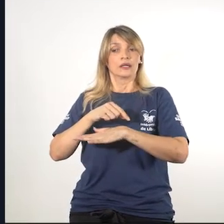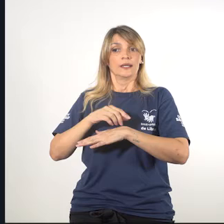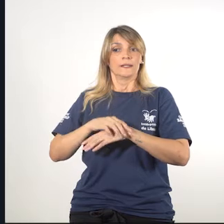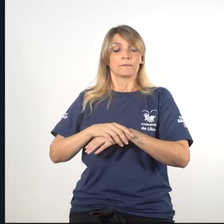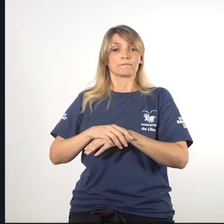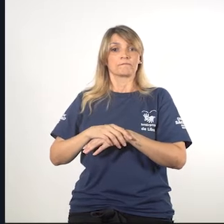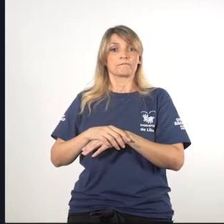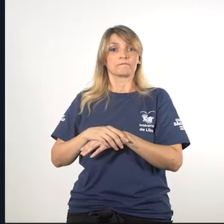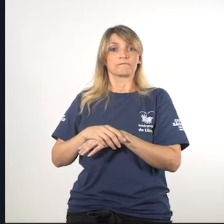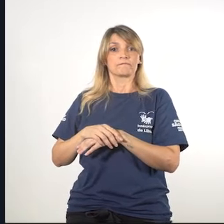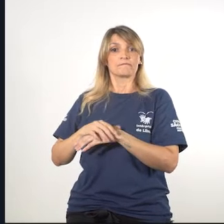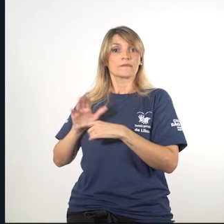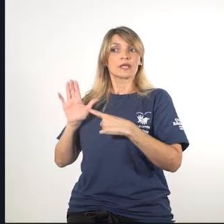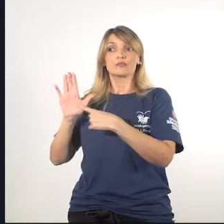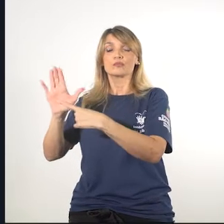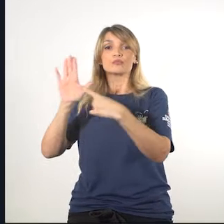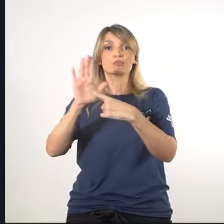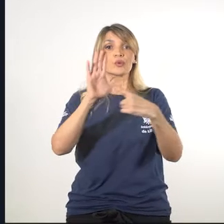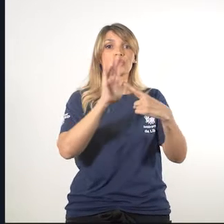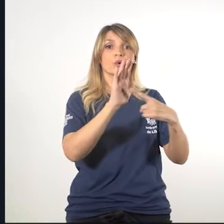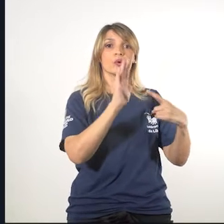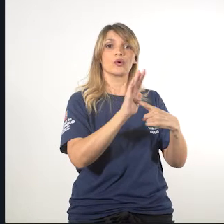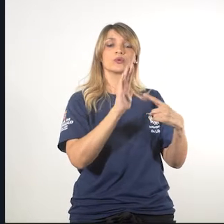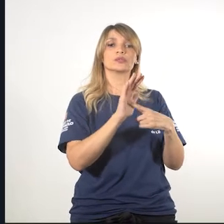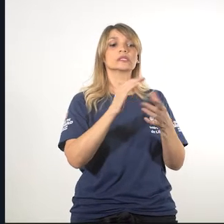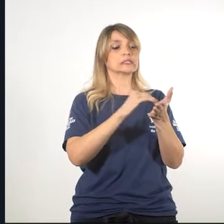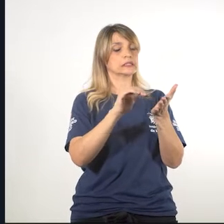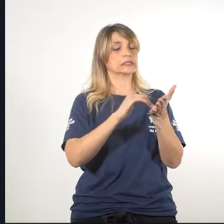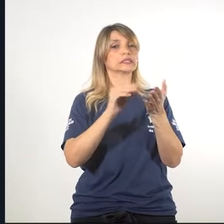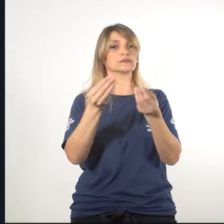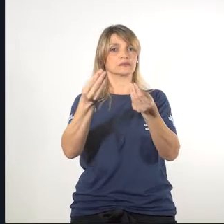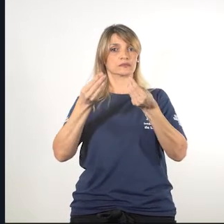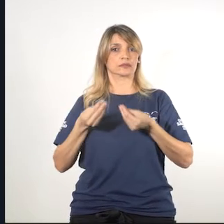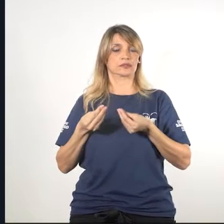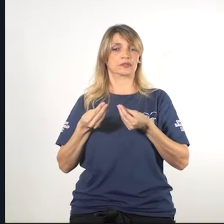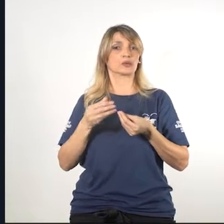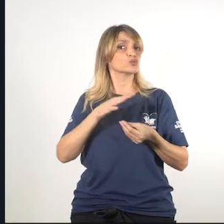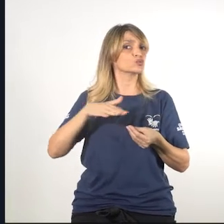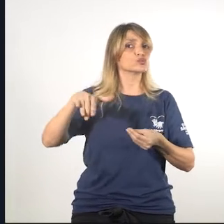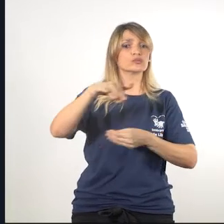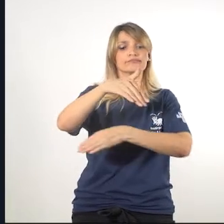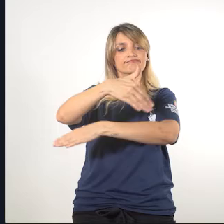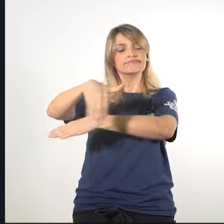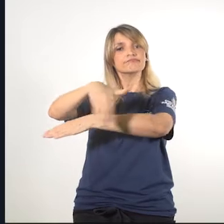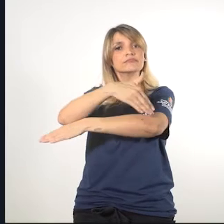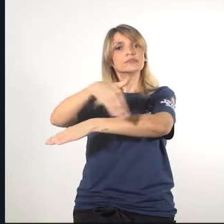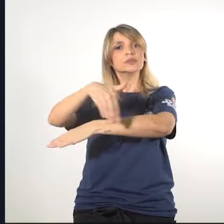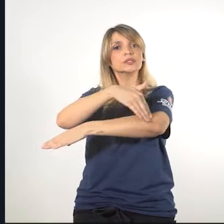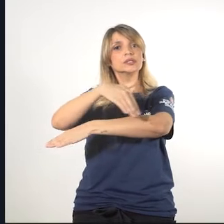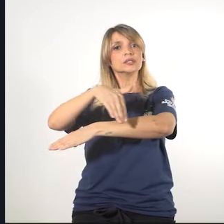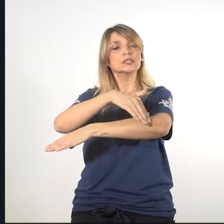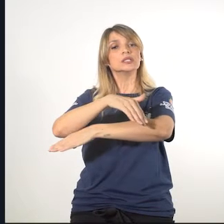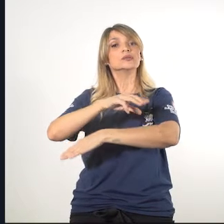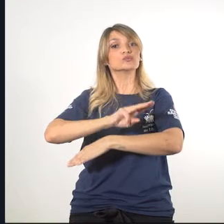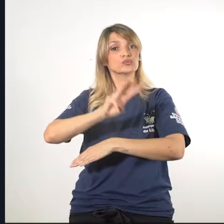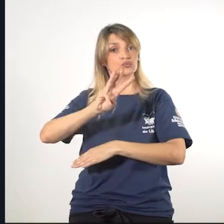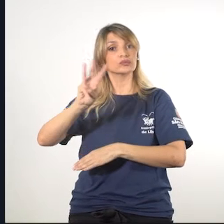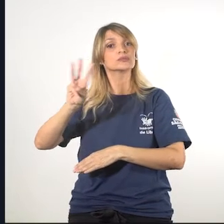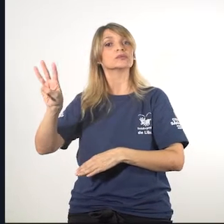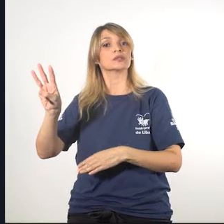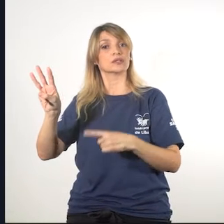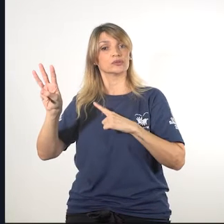desses locais, fornecidos pela Secretaria. Todos os endereços estão disponíveis no nosso